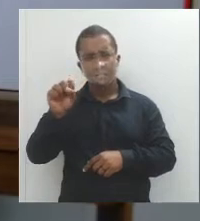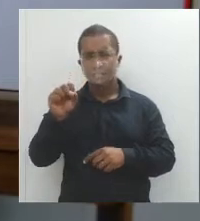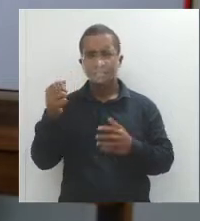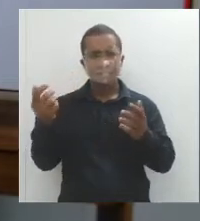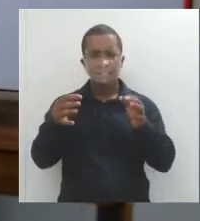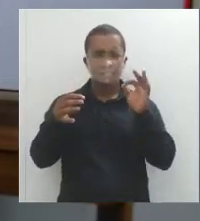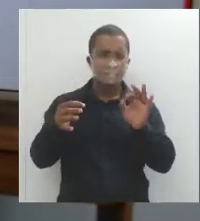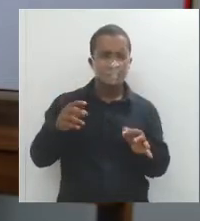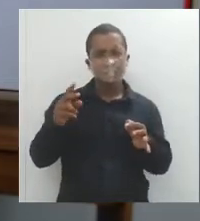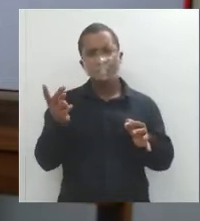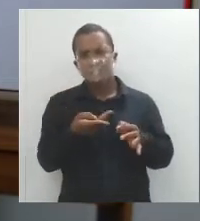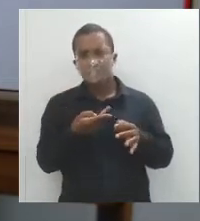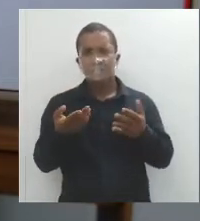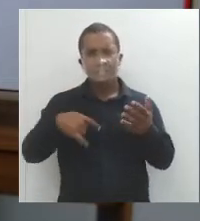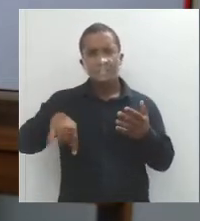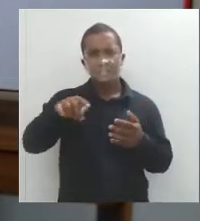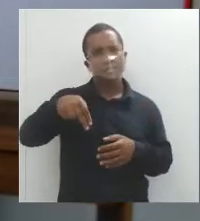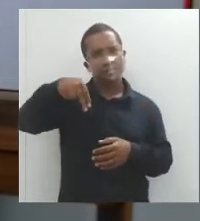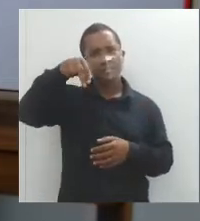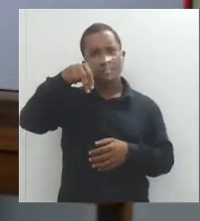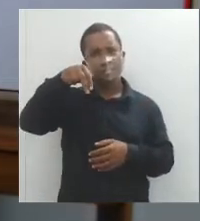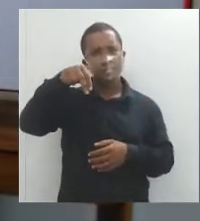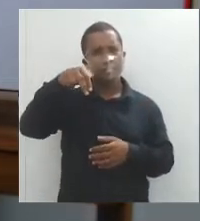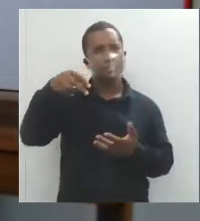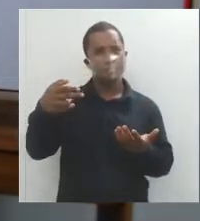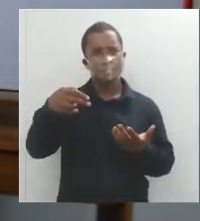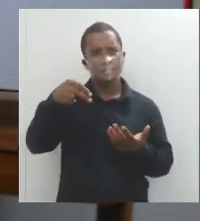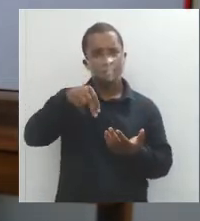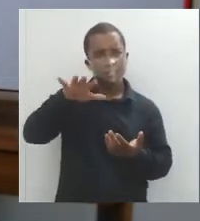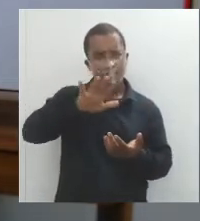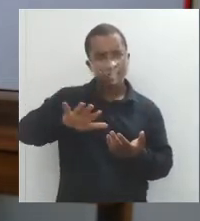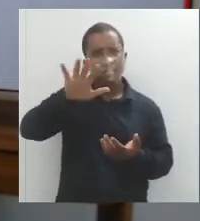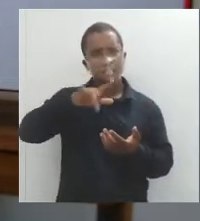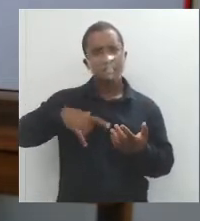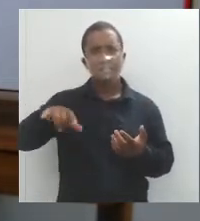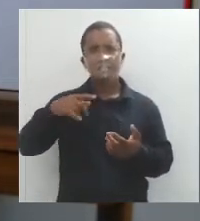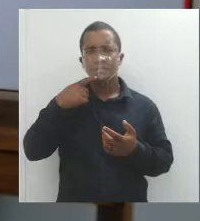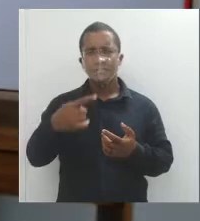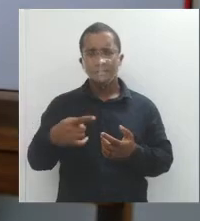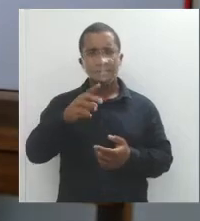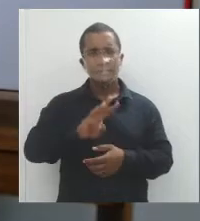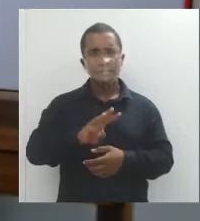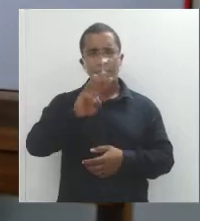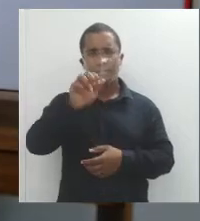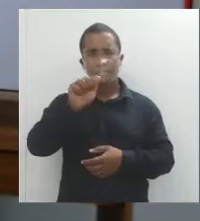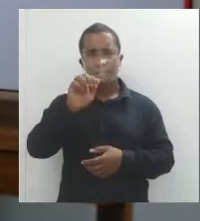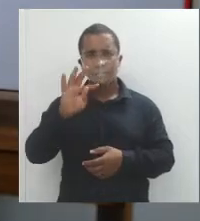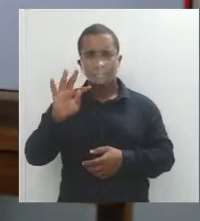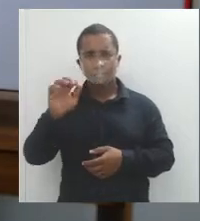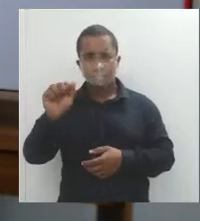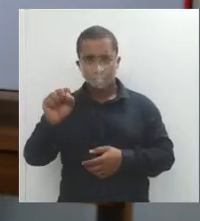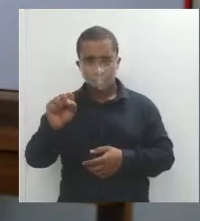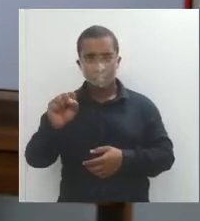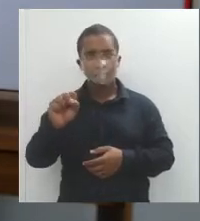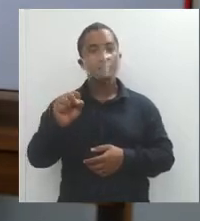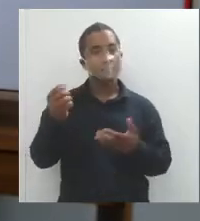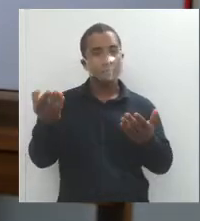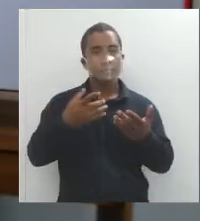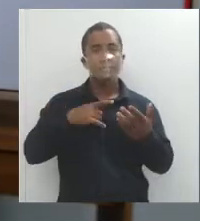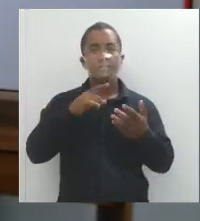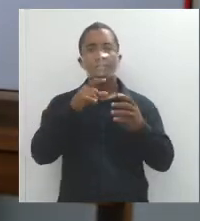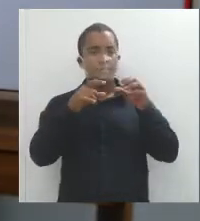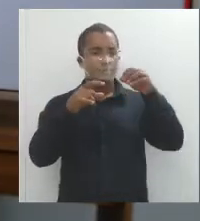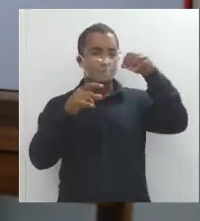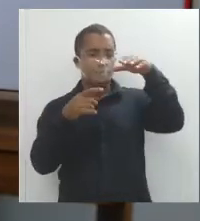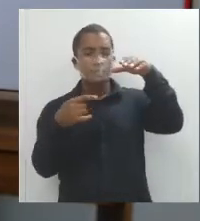certo e errado. A gente aqui, como é nordestino com orgulho, a gente vai falar watts. Então, ó, essa lâmpada ela tem 40 watts. Watts é a